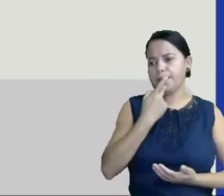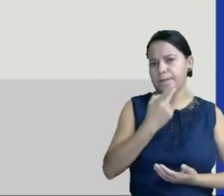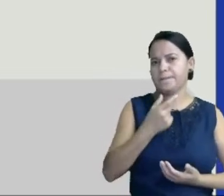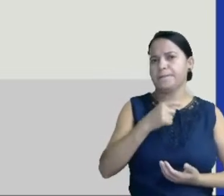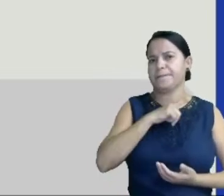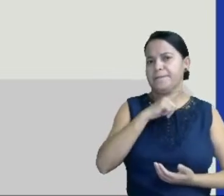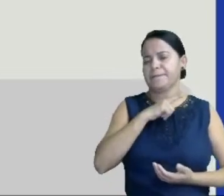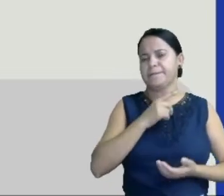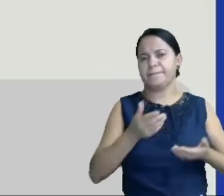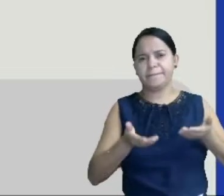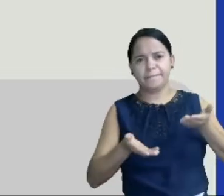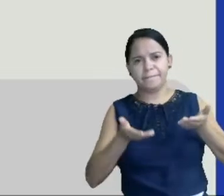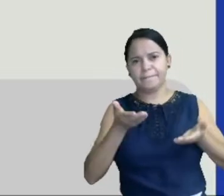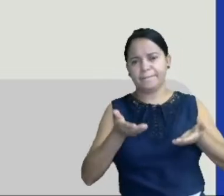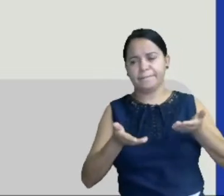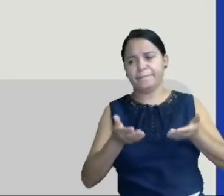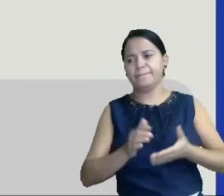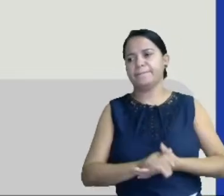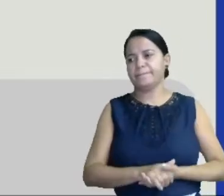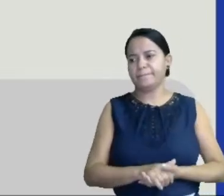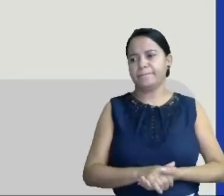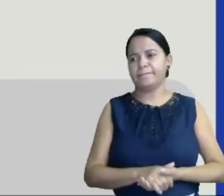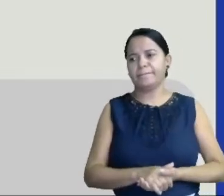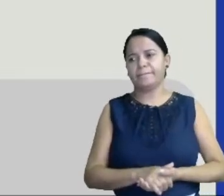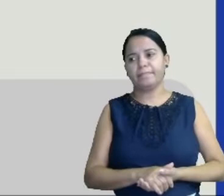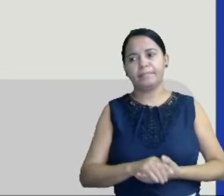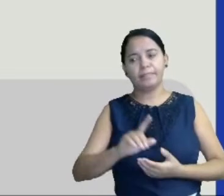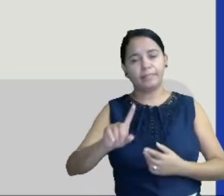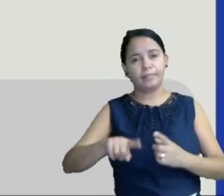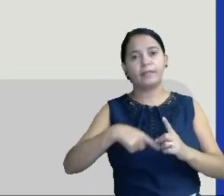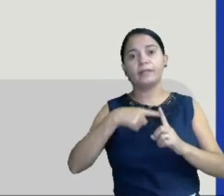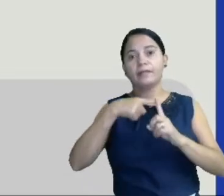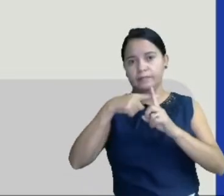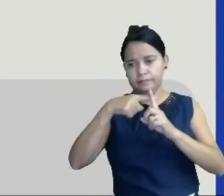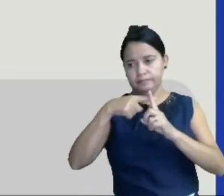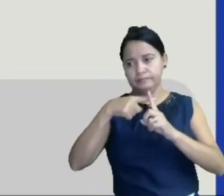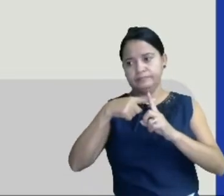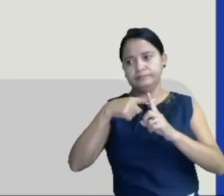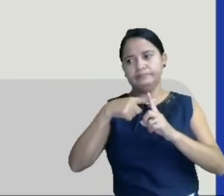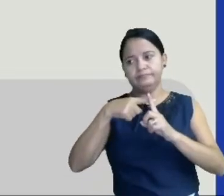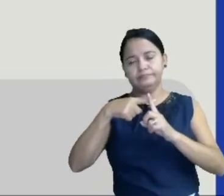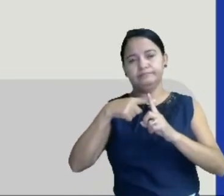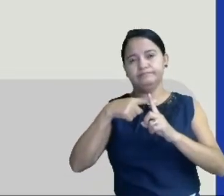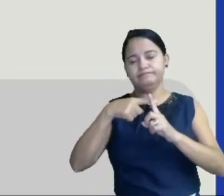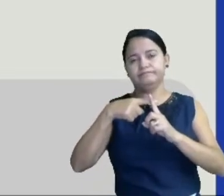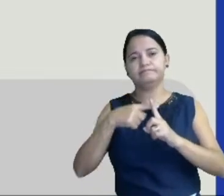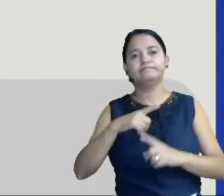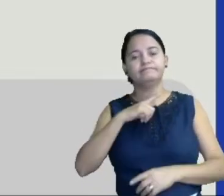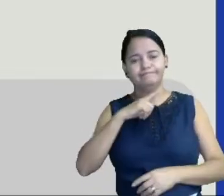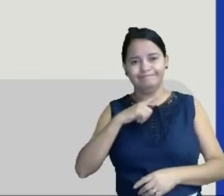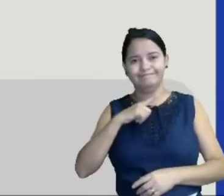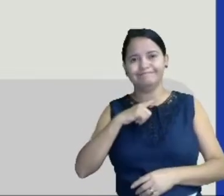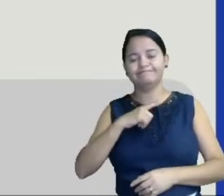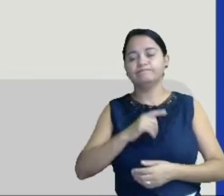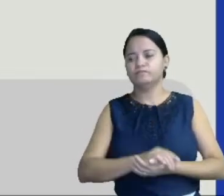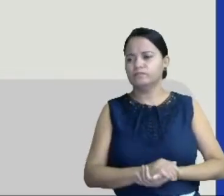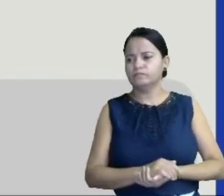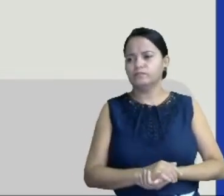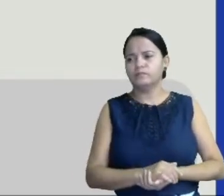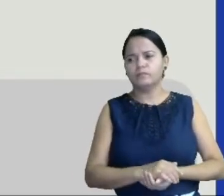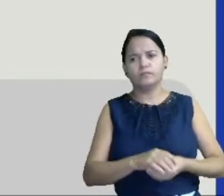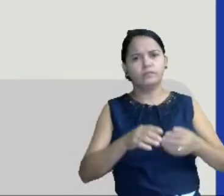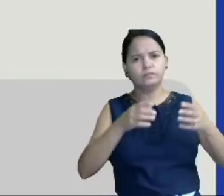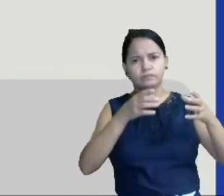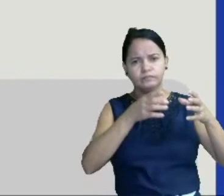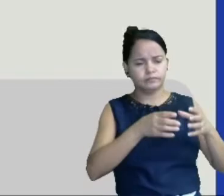disse que está em equilíbrio mas aparece uma outra balança com uma pera e